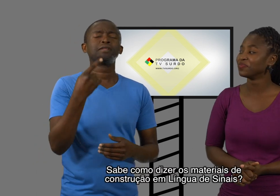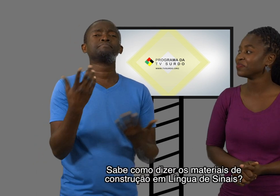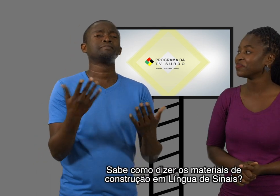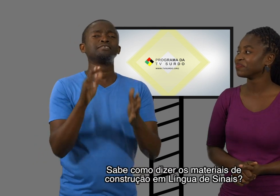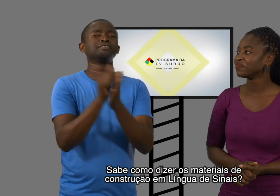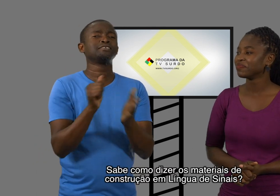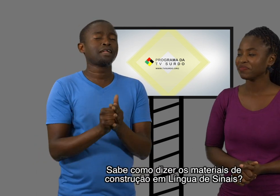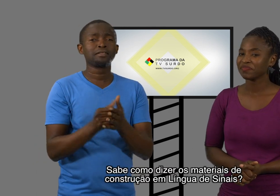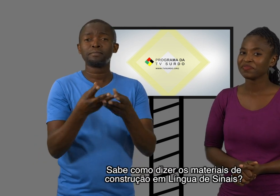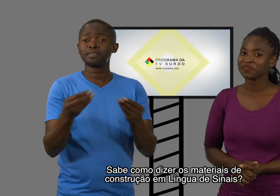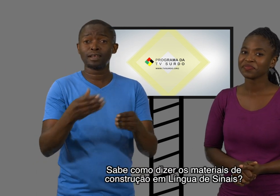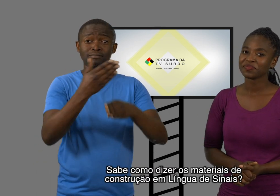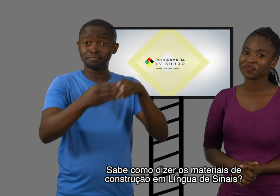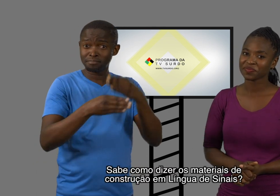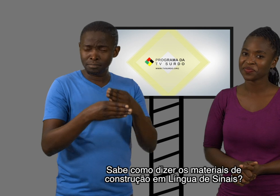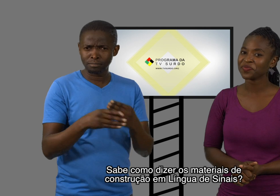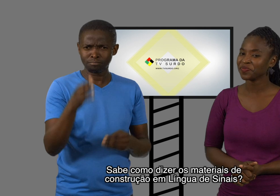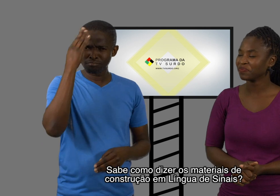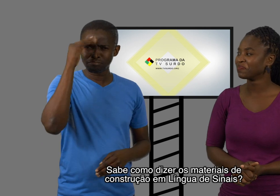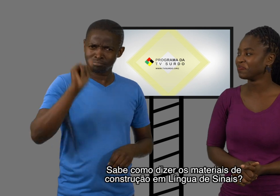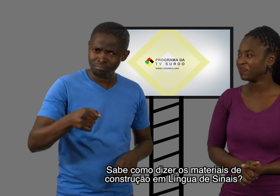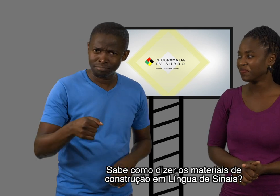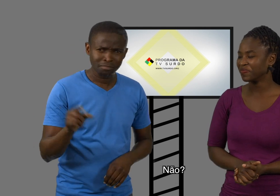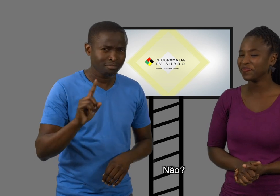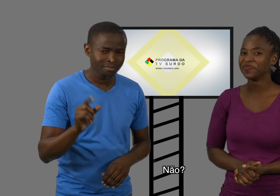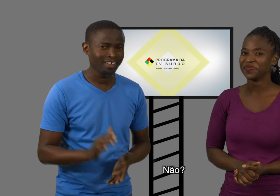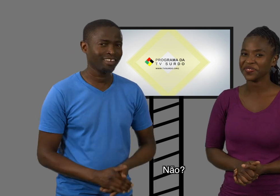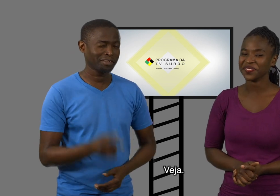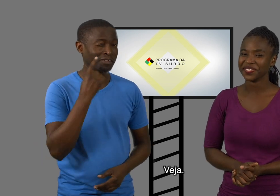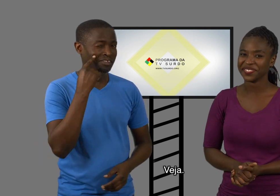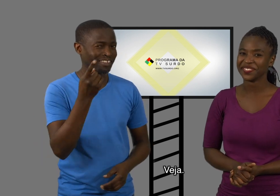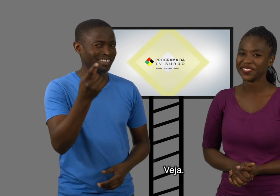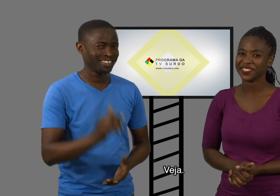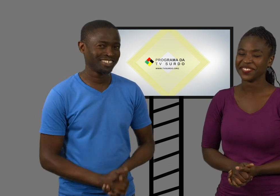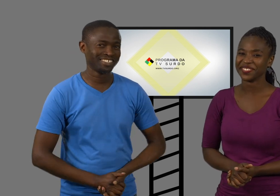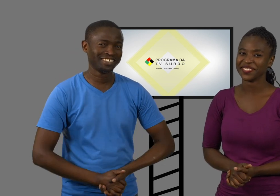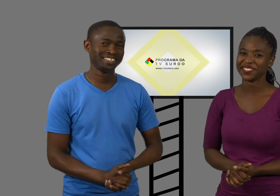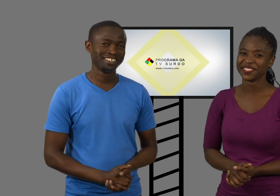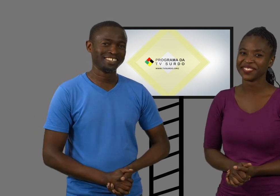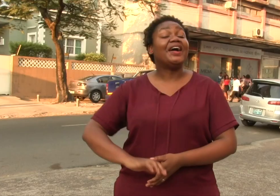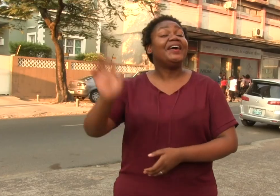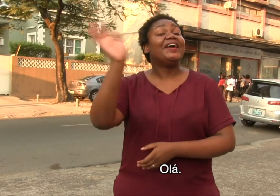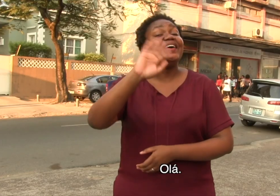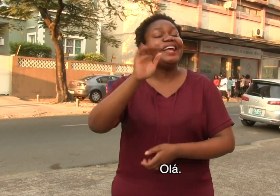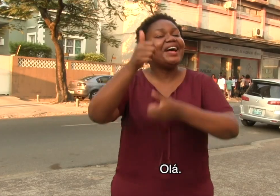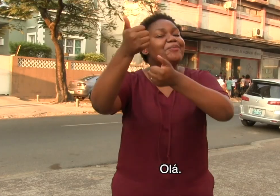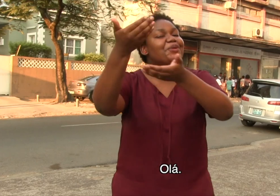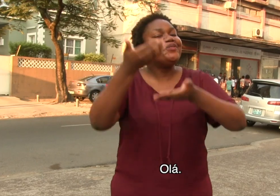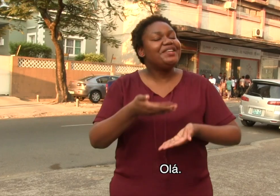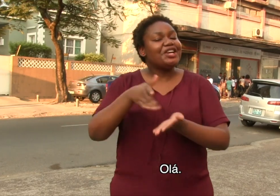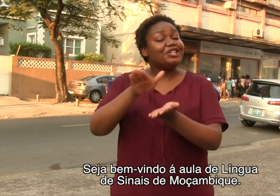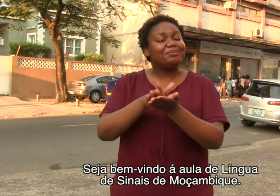Sabe como dizer os materiais de construção em língua de sinais? Não? Veja! Olá!